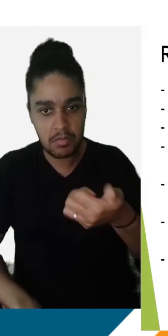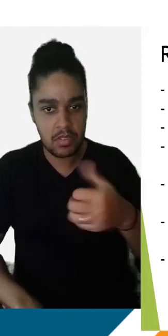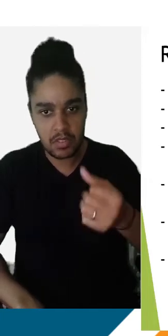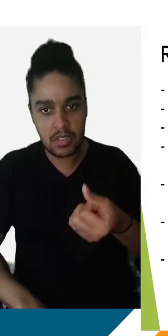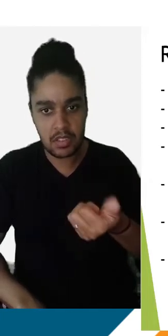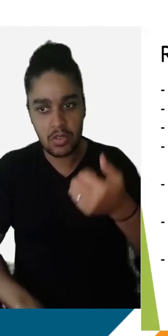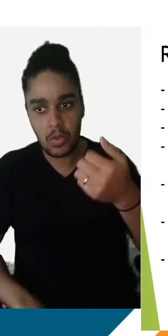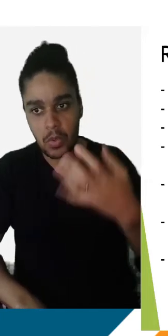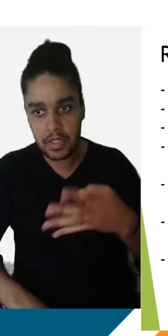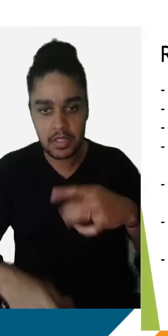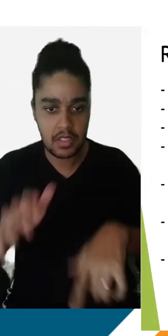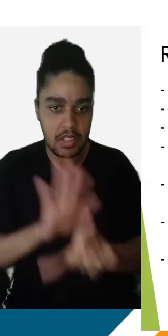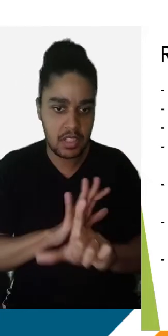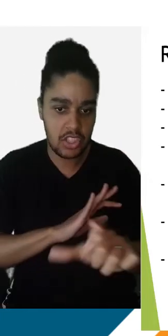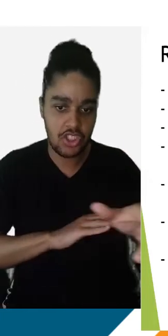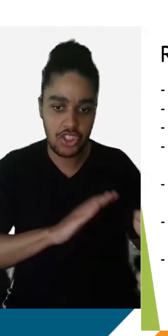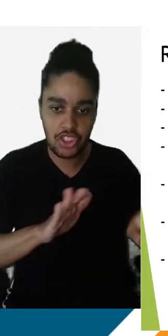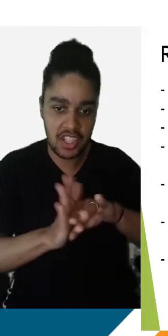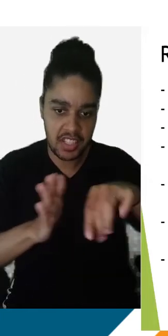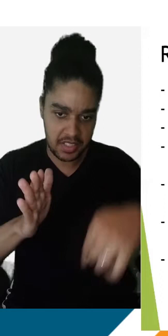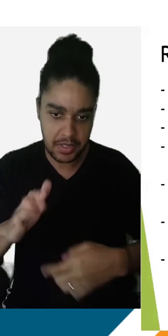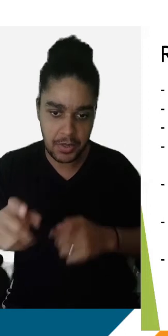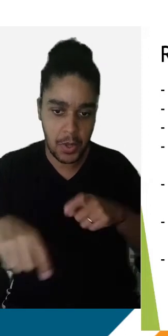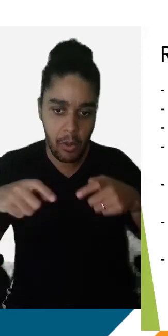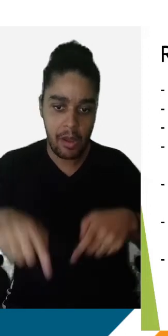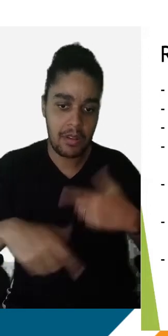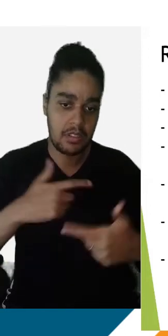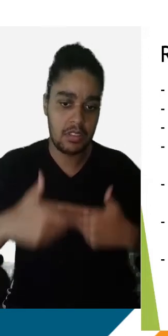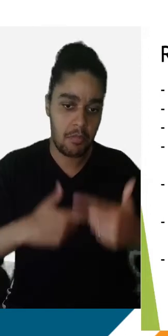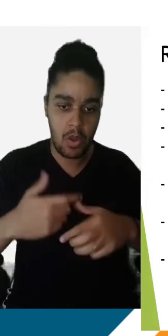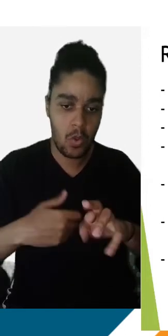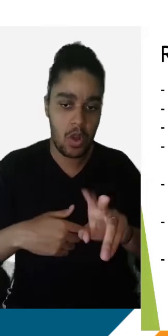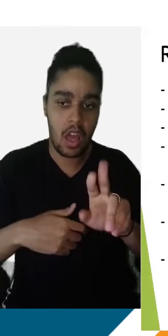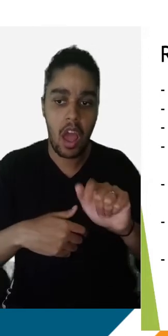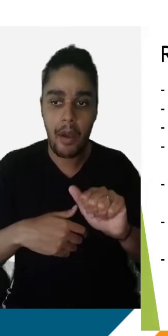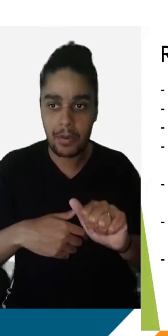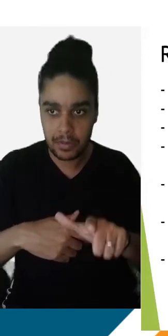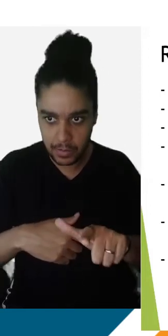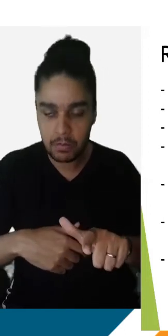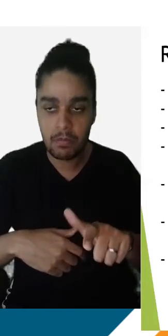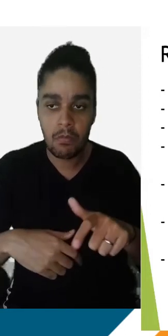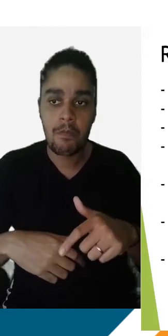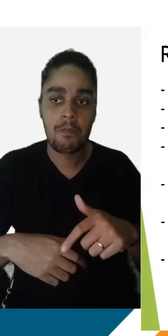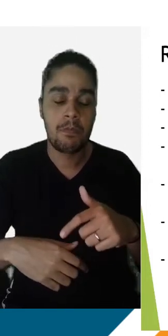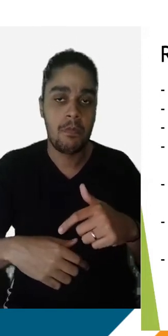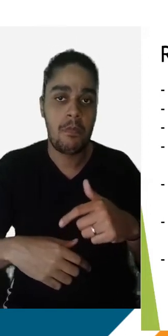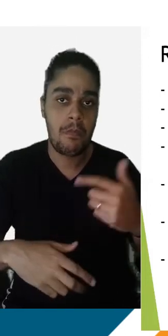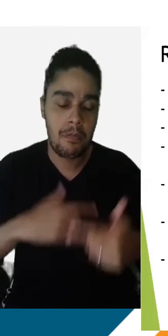64, essas leis elas vão chegar ao campo, ao trabalhador rural. E aqueles donos de terra no Brasil